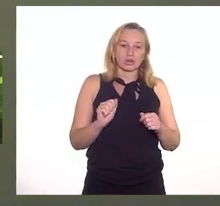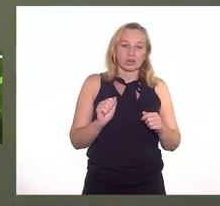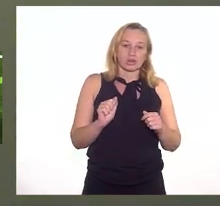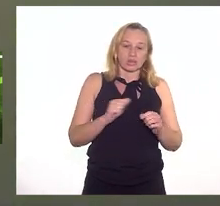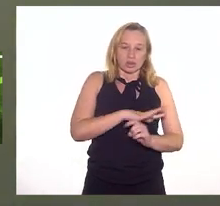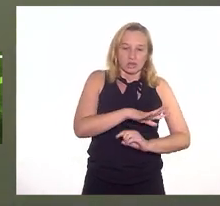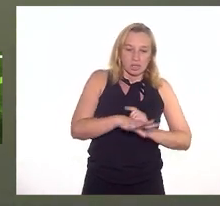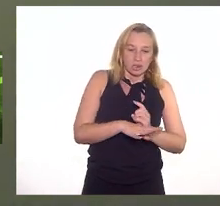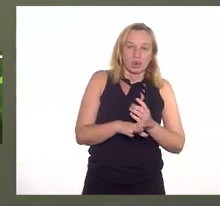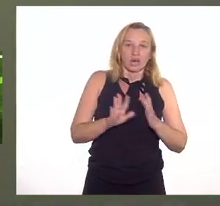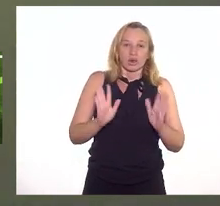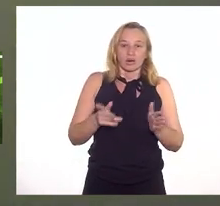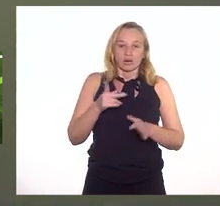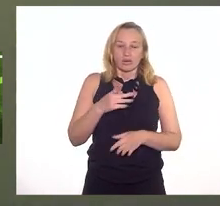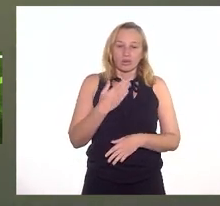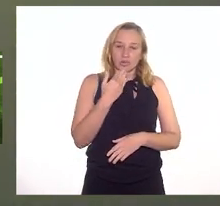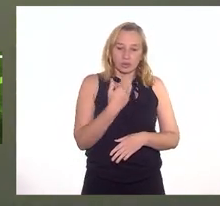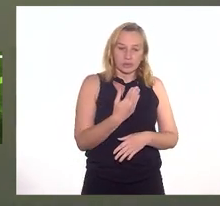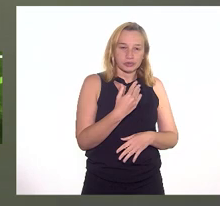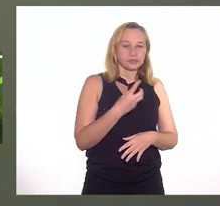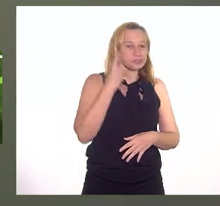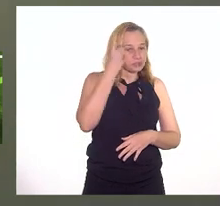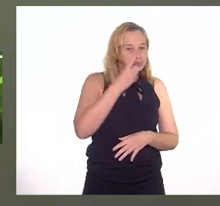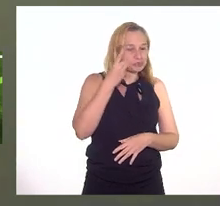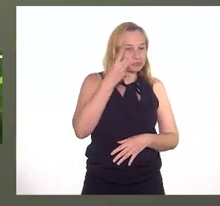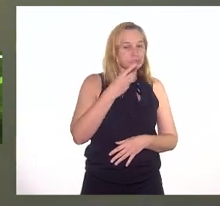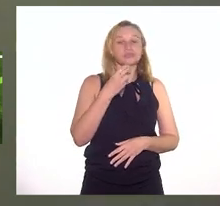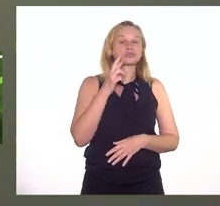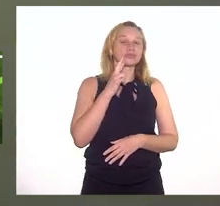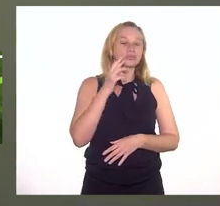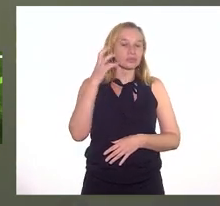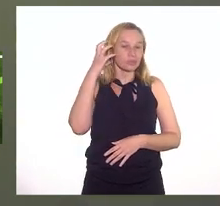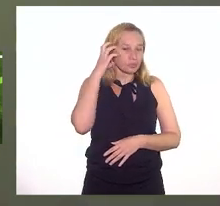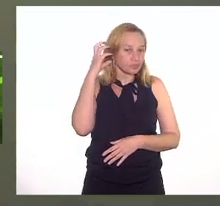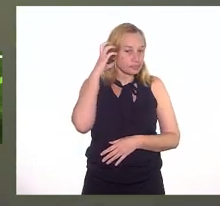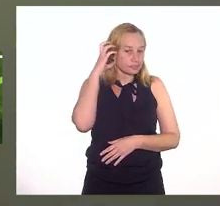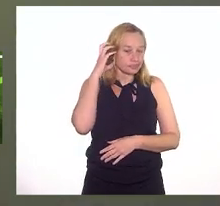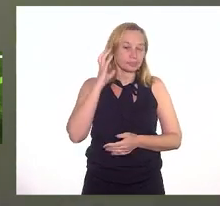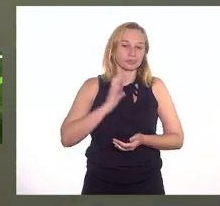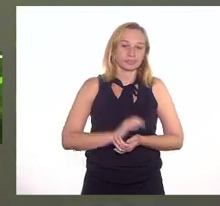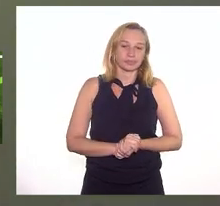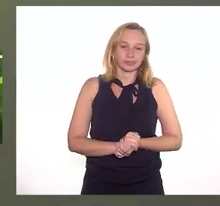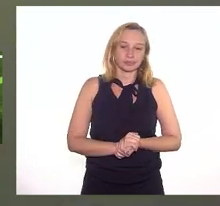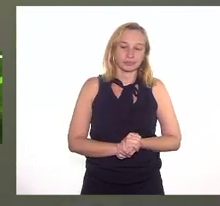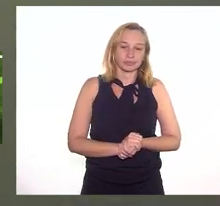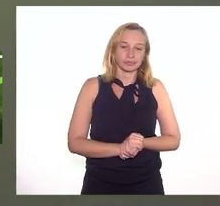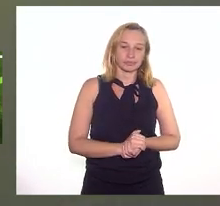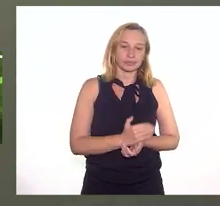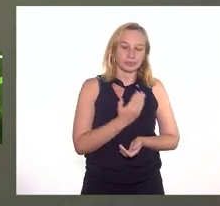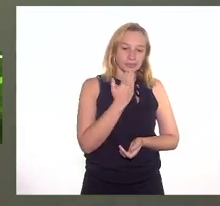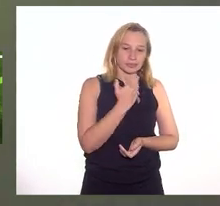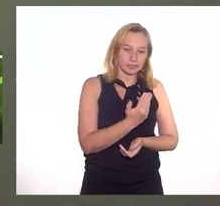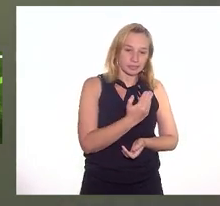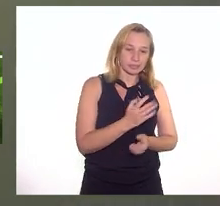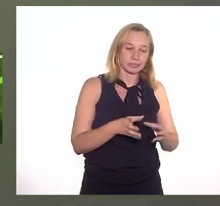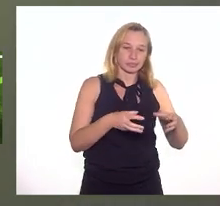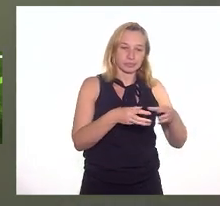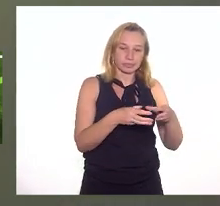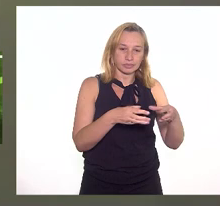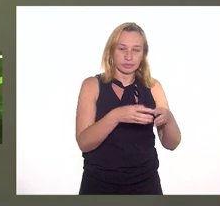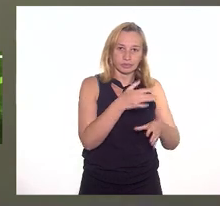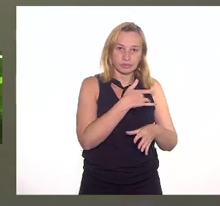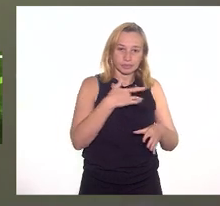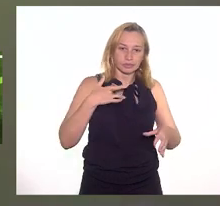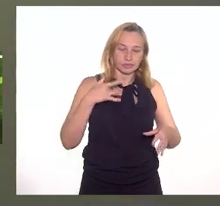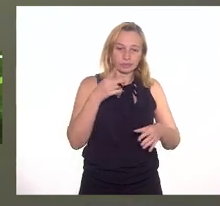a palavra à deputada Rosane Félix. A deputada Rosane Félix acionou a Comissão de Saúde